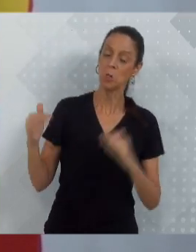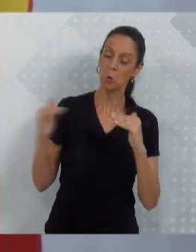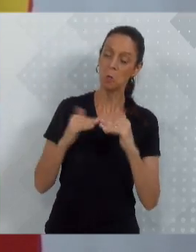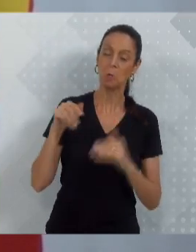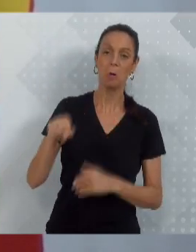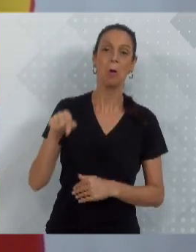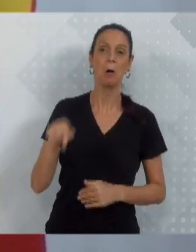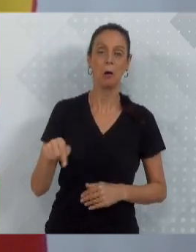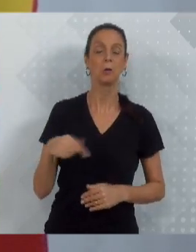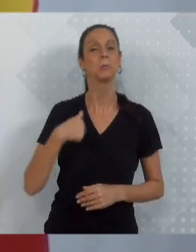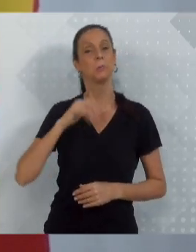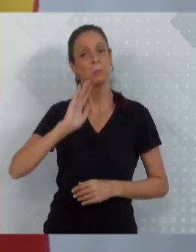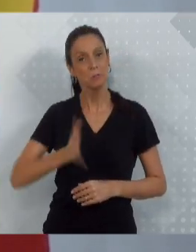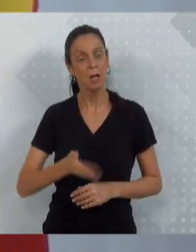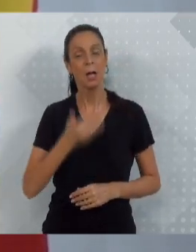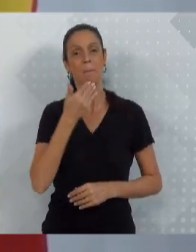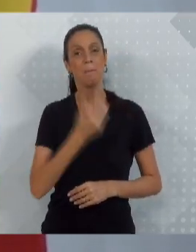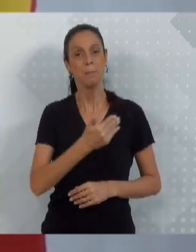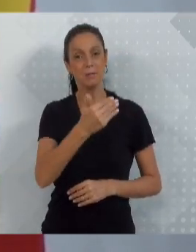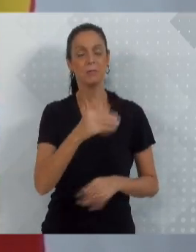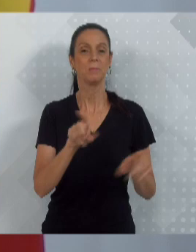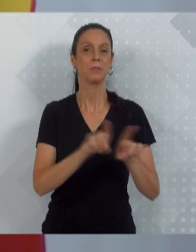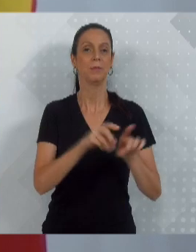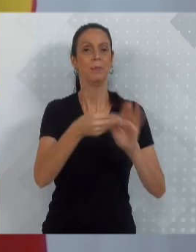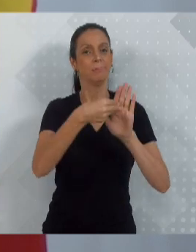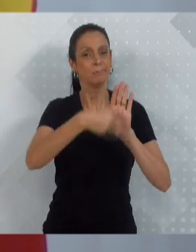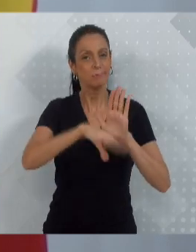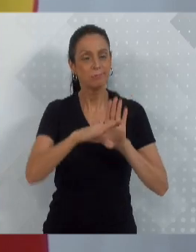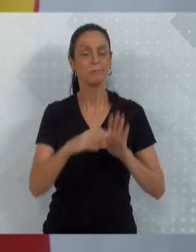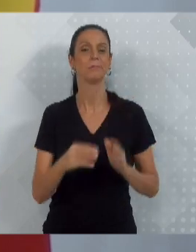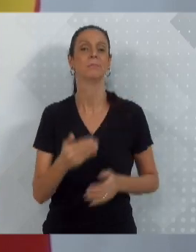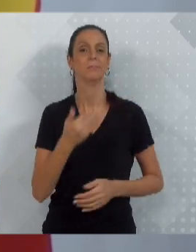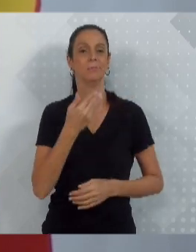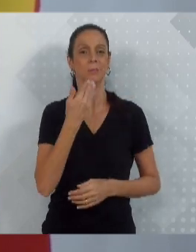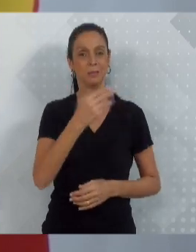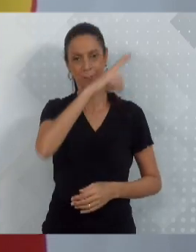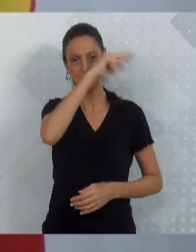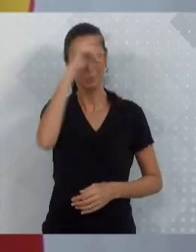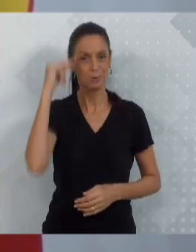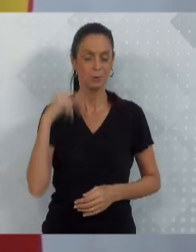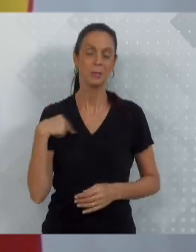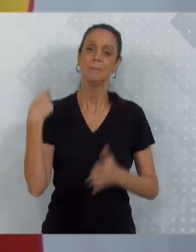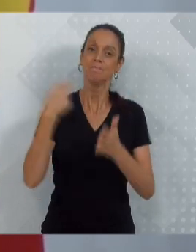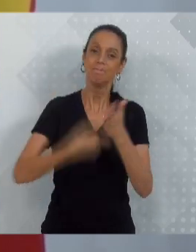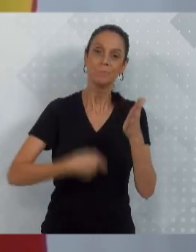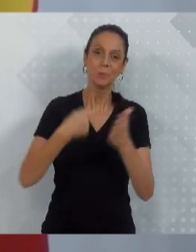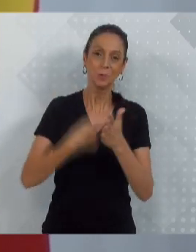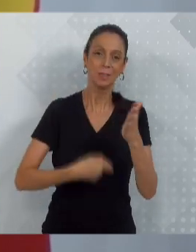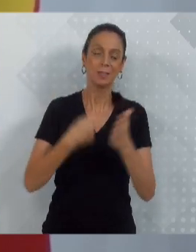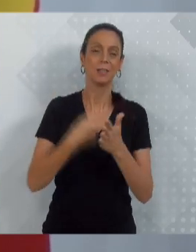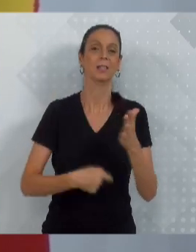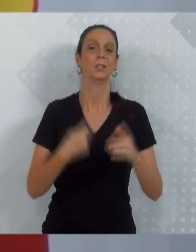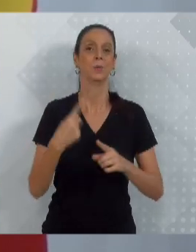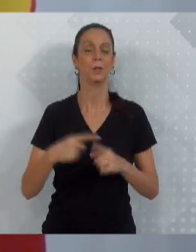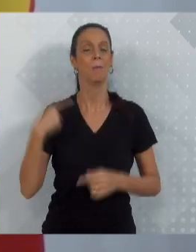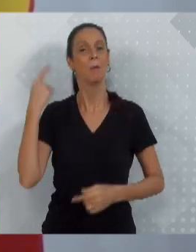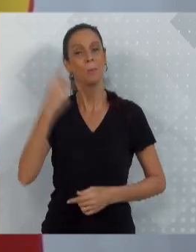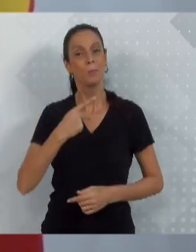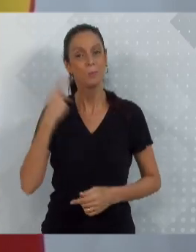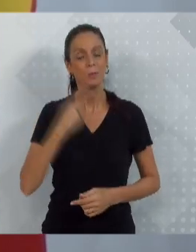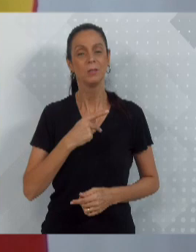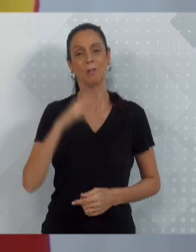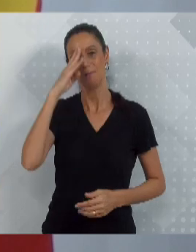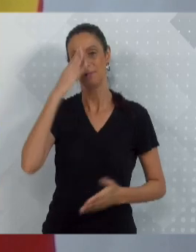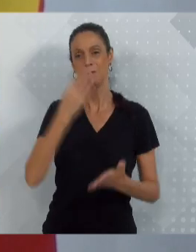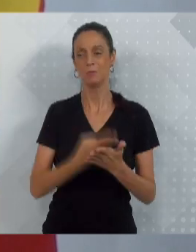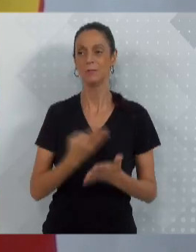fazendo encaminhamento, estamos também, através de indicação dos instrumentos que a gente tem, colocando esse pleito para frente, porque é essa política que eu acho que é importante da